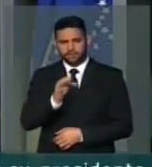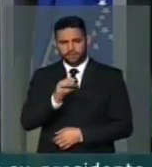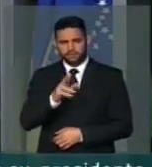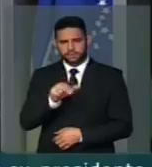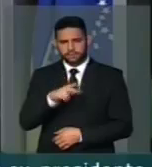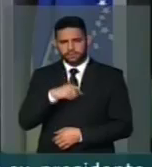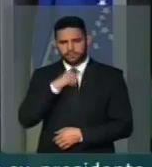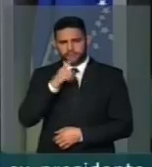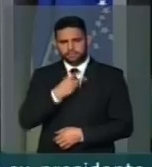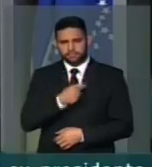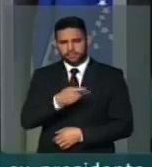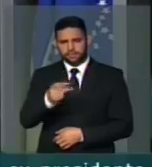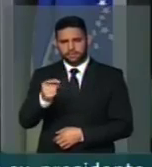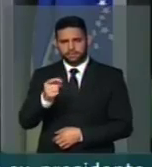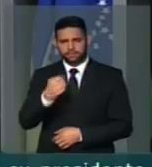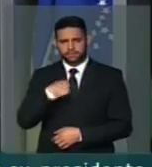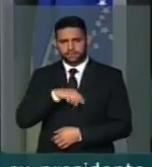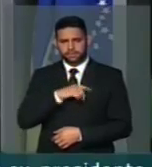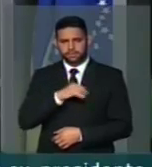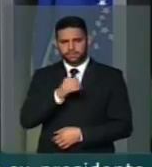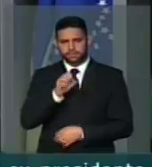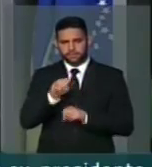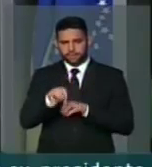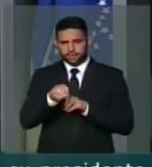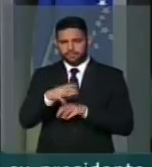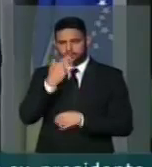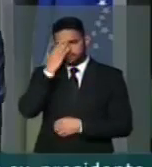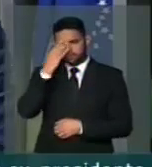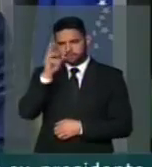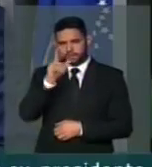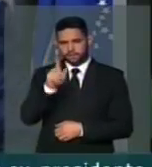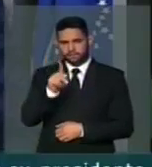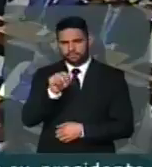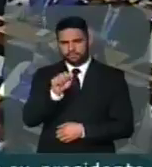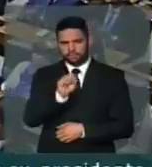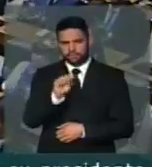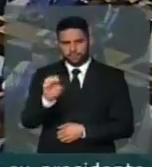sombra de dúvida, por muito tempo, que seguiu os seus ensinamentos. Muito obrigado, paz.